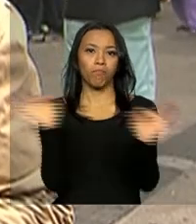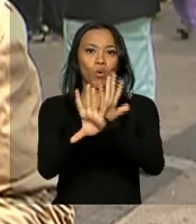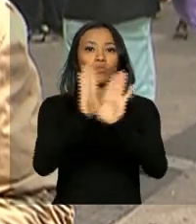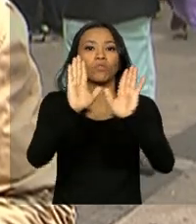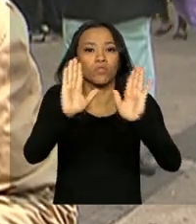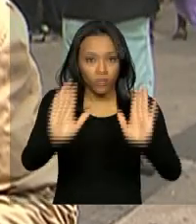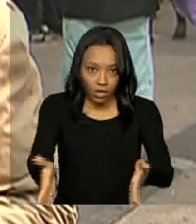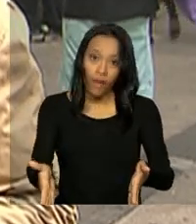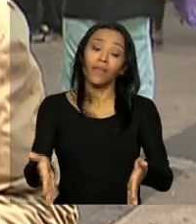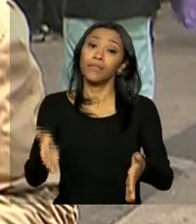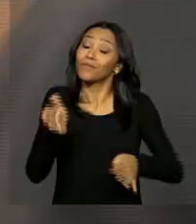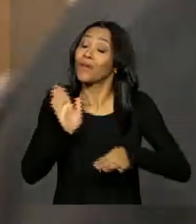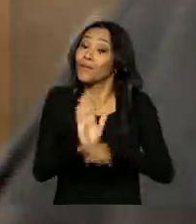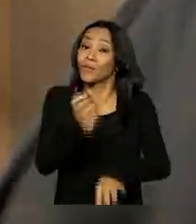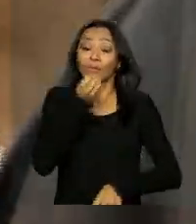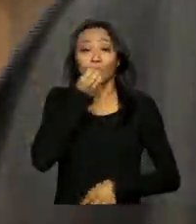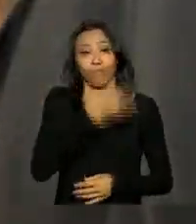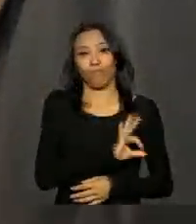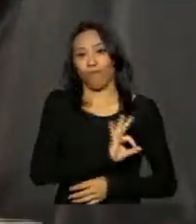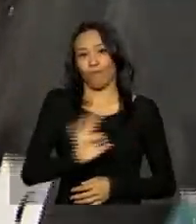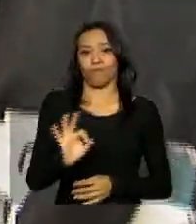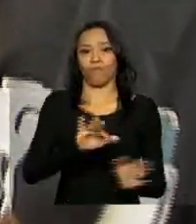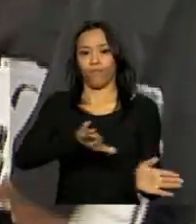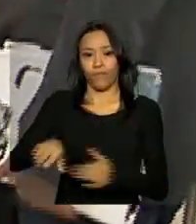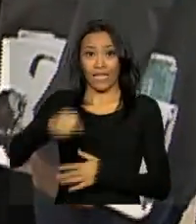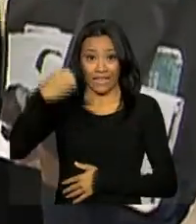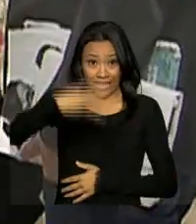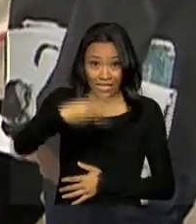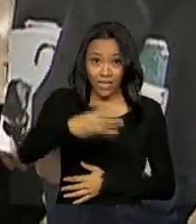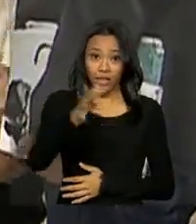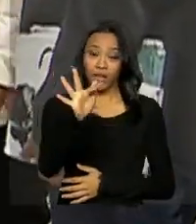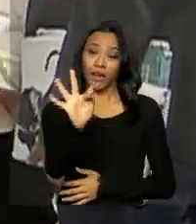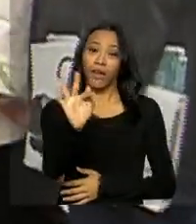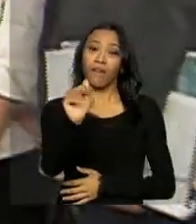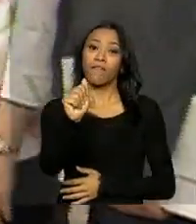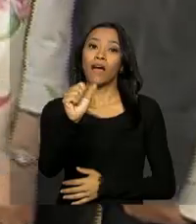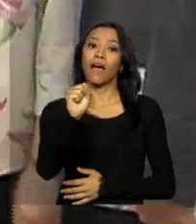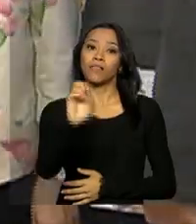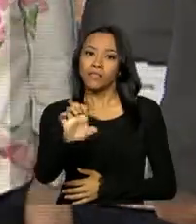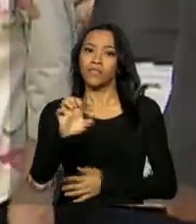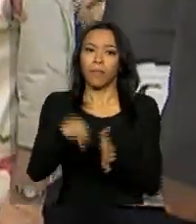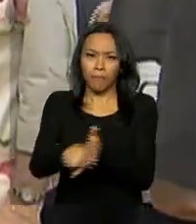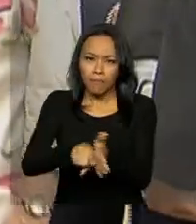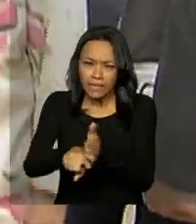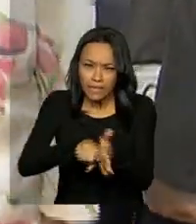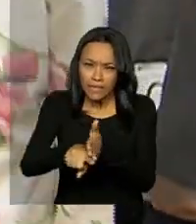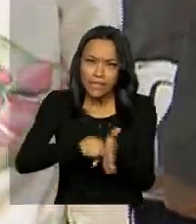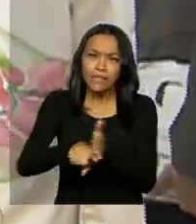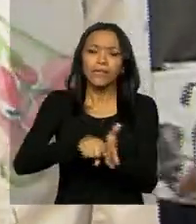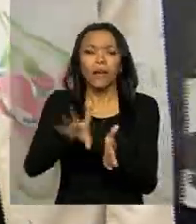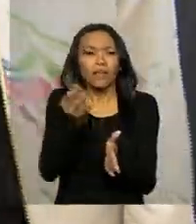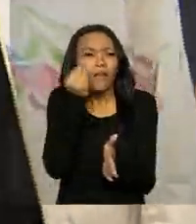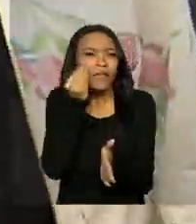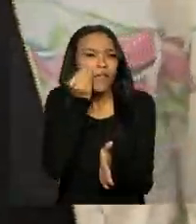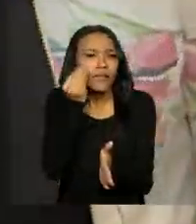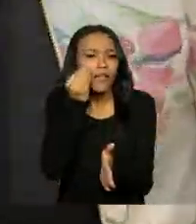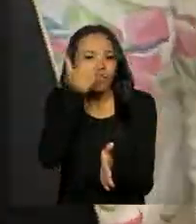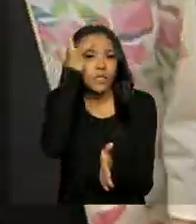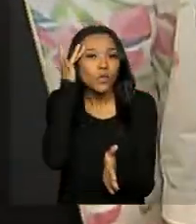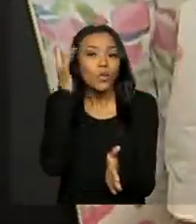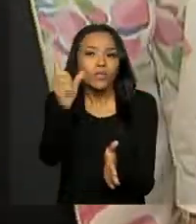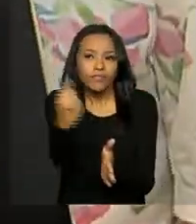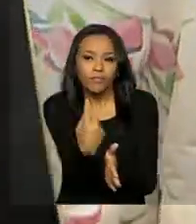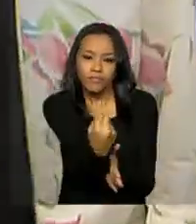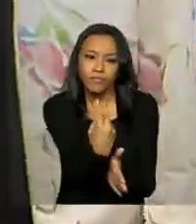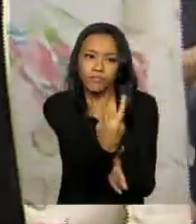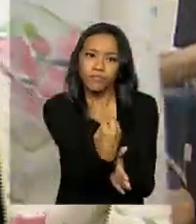de vacinação da população. A terceira fase da pesquisa busca avaliar a eficácia da vacina por meio de testes involuntários.